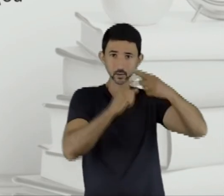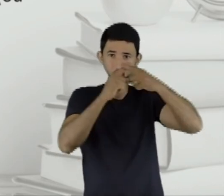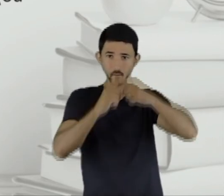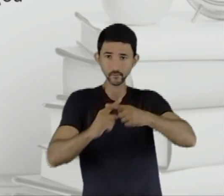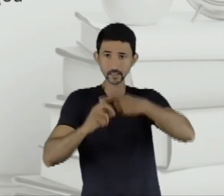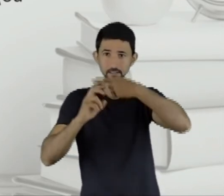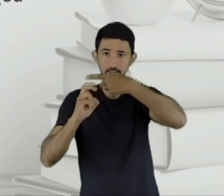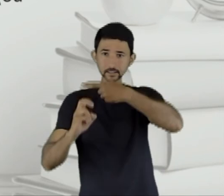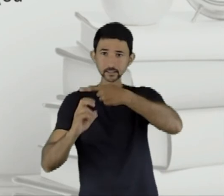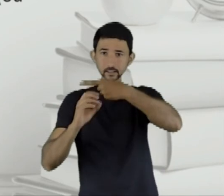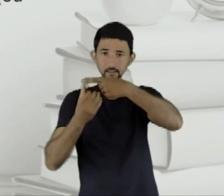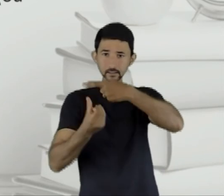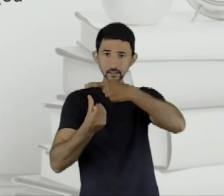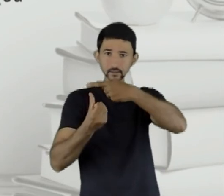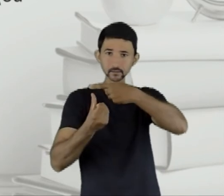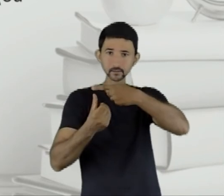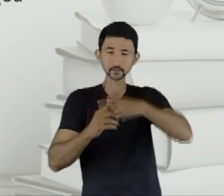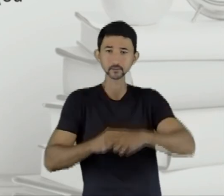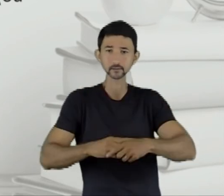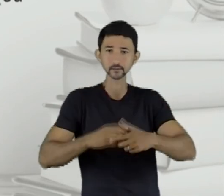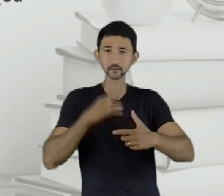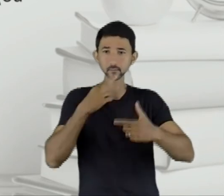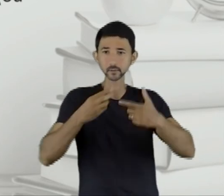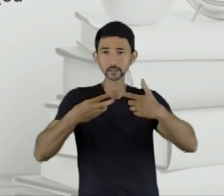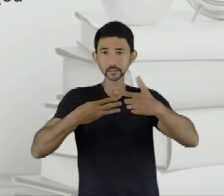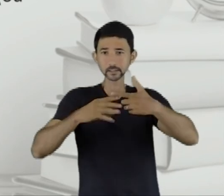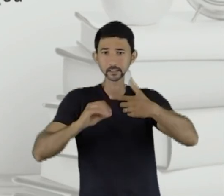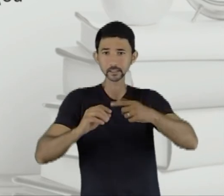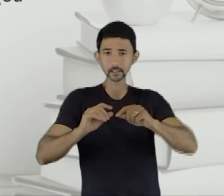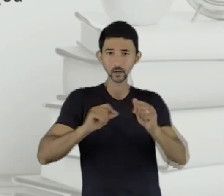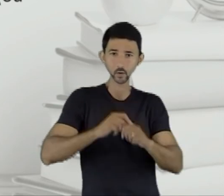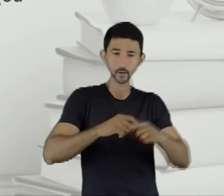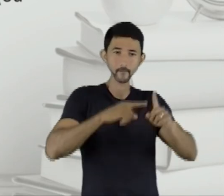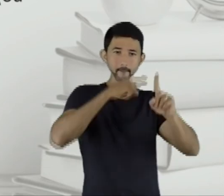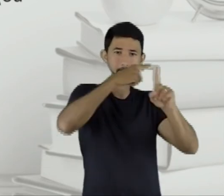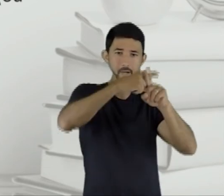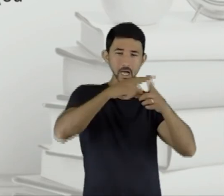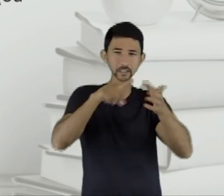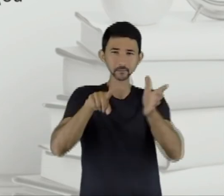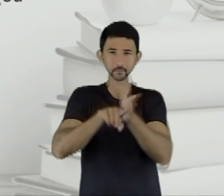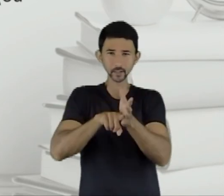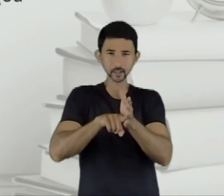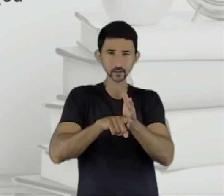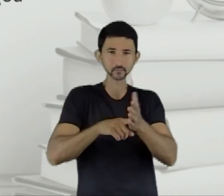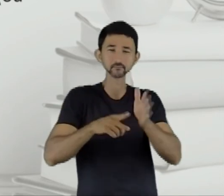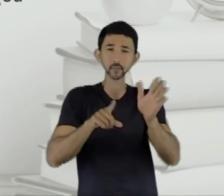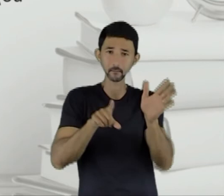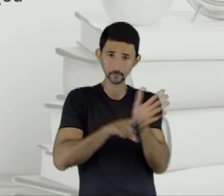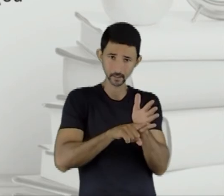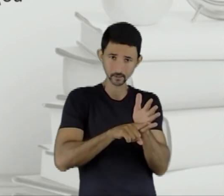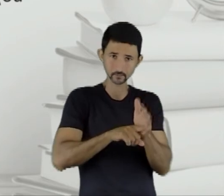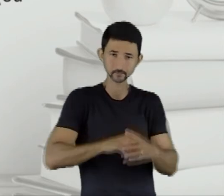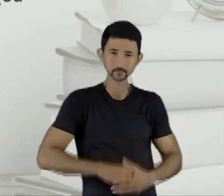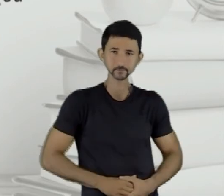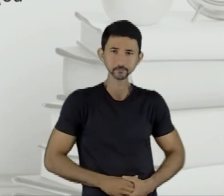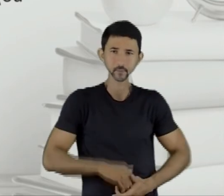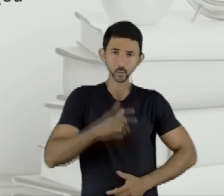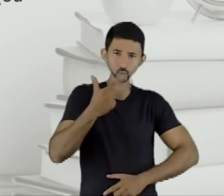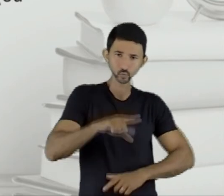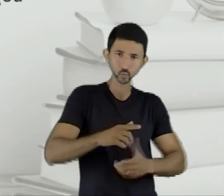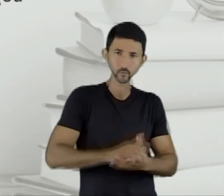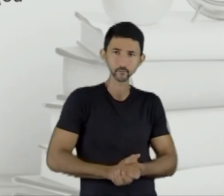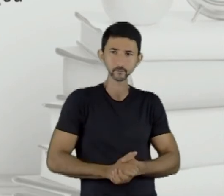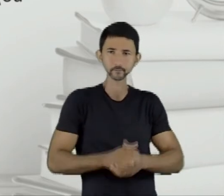30. E aí vamos fazer a regra de sinal. Mais com menos, menos. Então vou repetir.